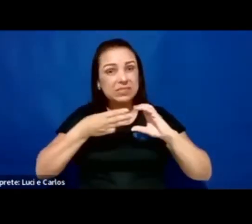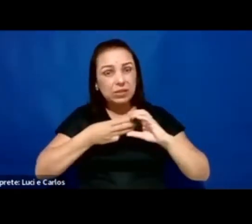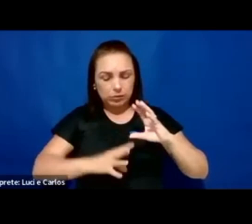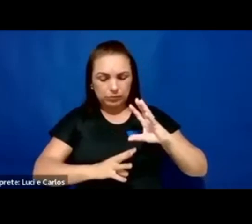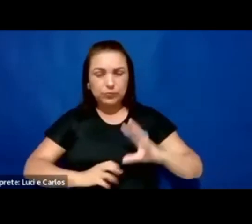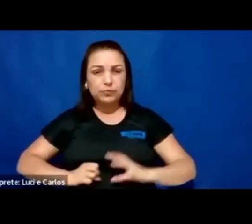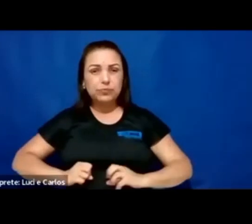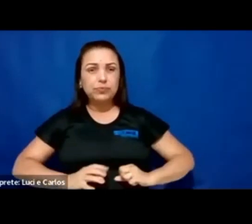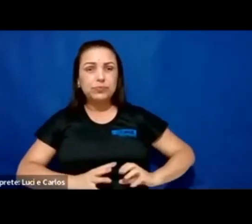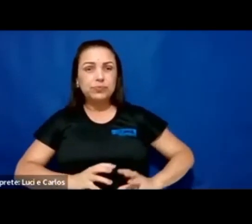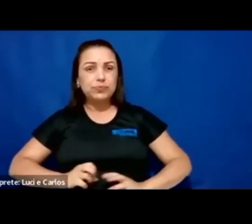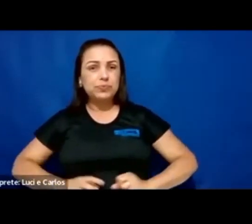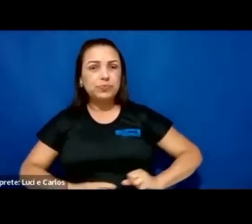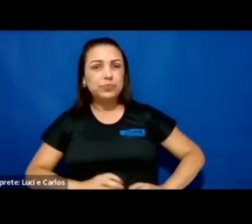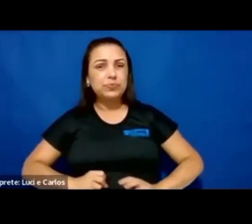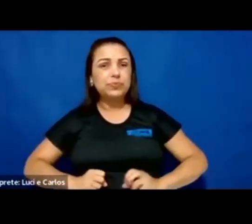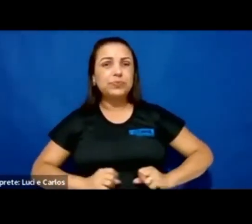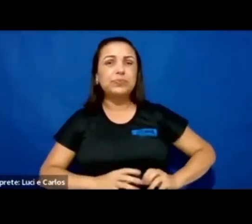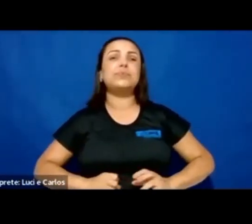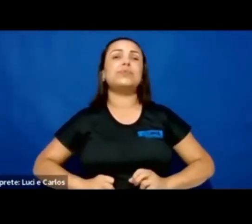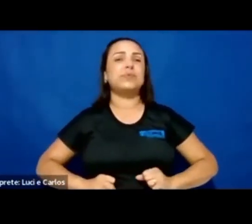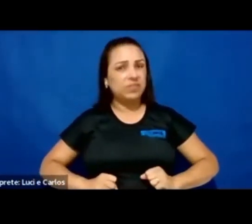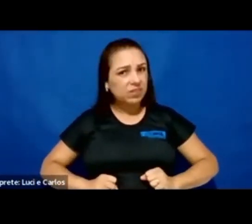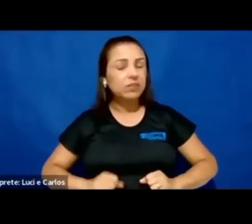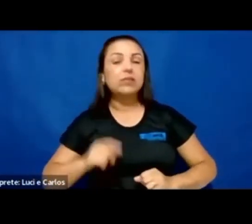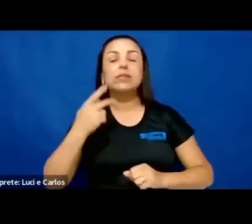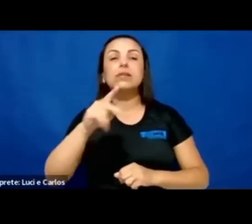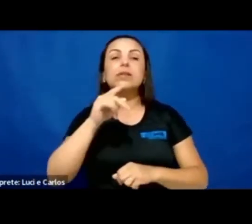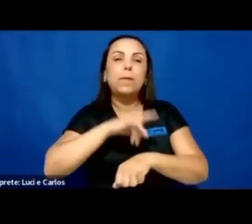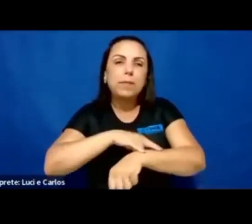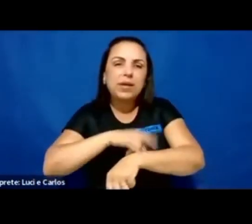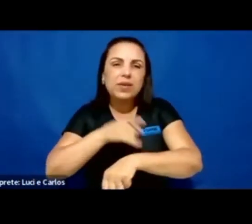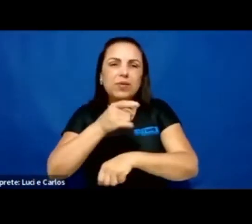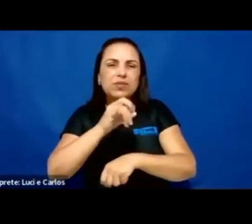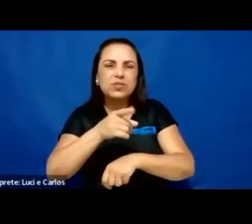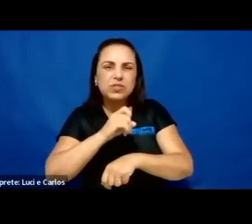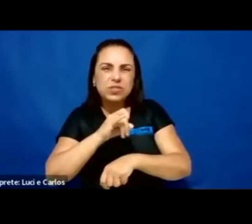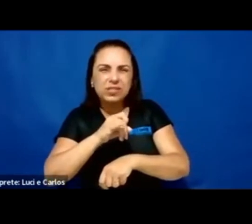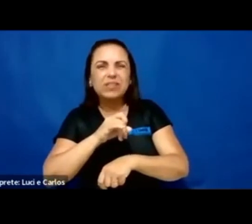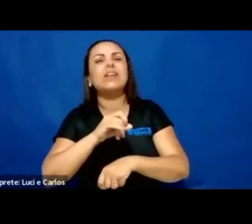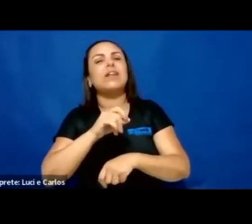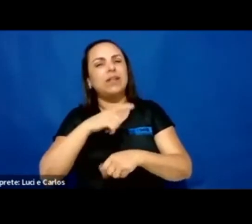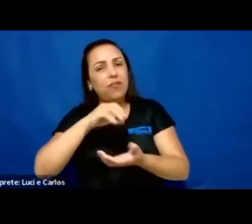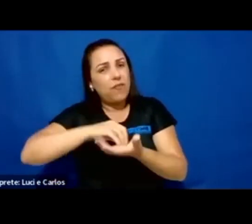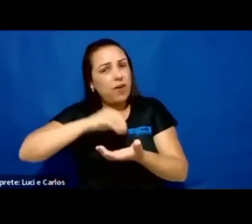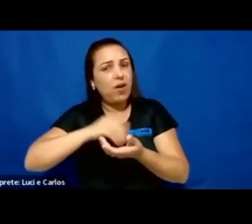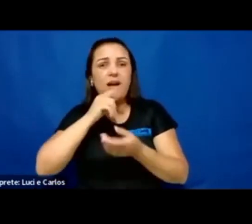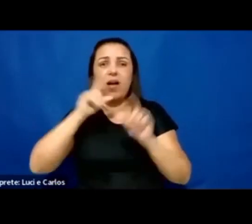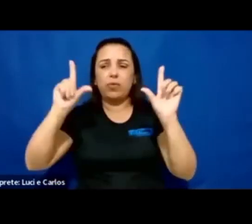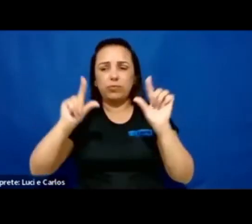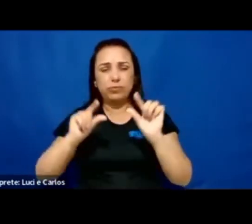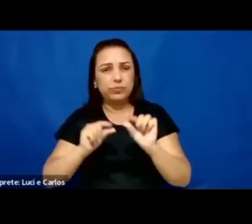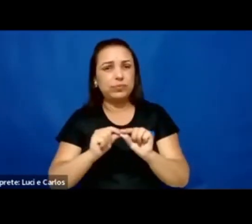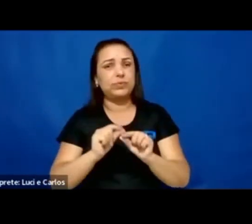fezes. Lembre-se disso. Fez xixi amarelo? Dá para beber uma água boa. Se hidratar, isso é importante. Só que